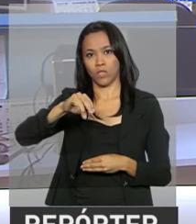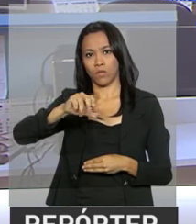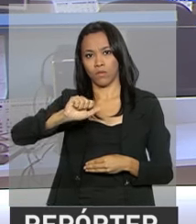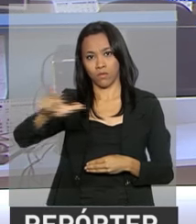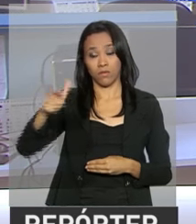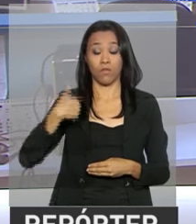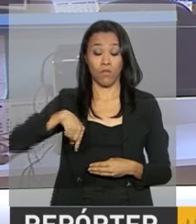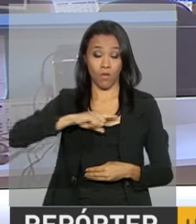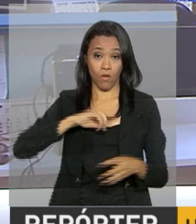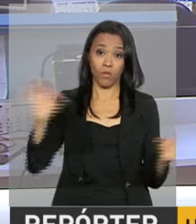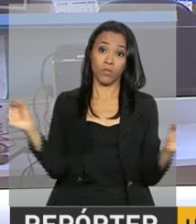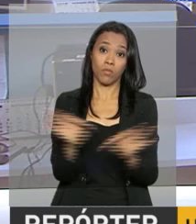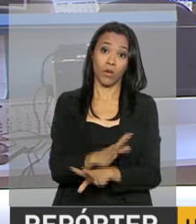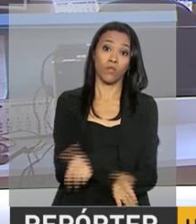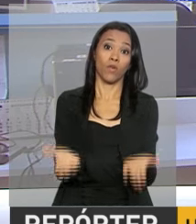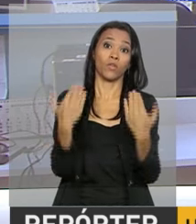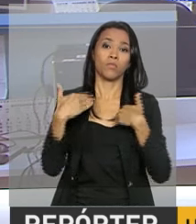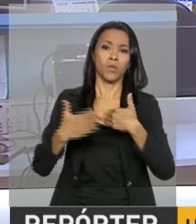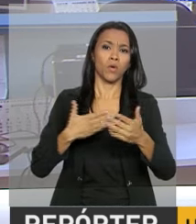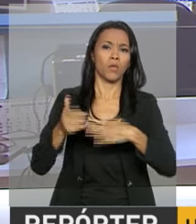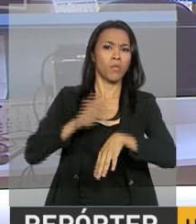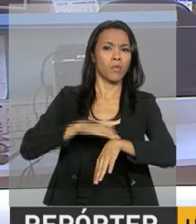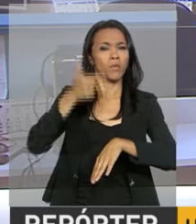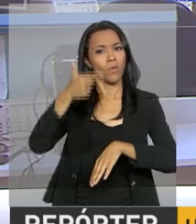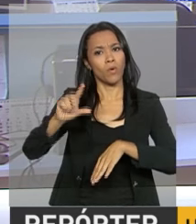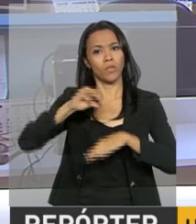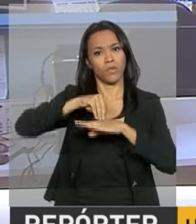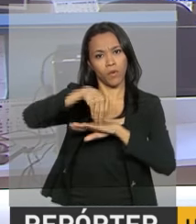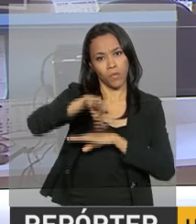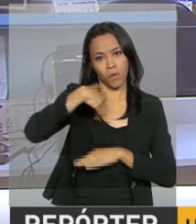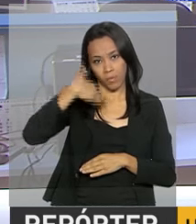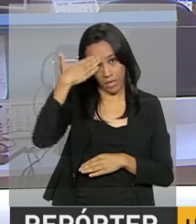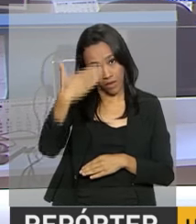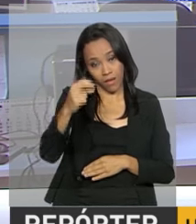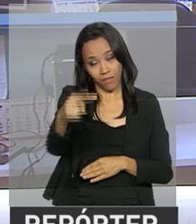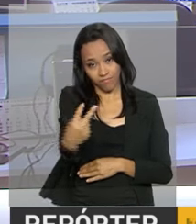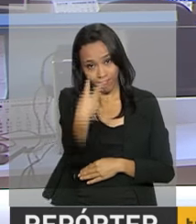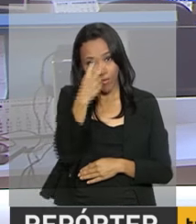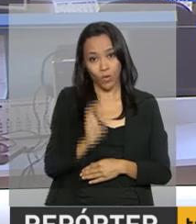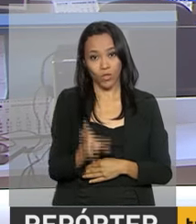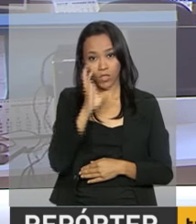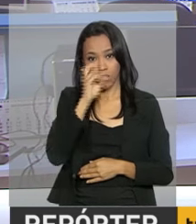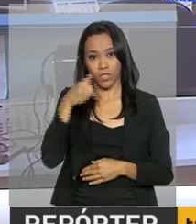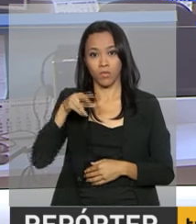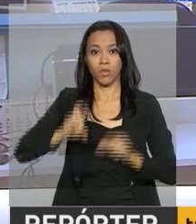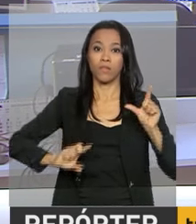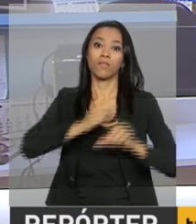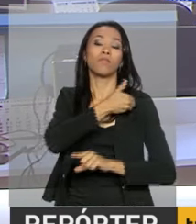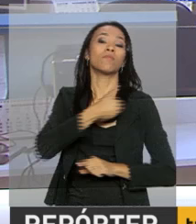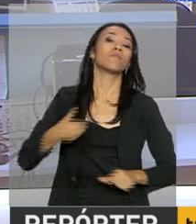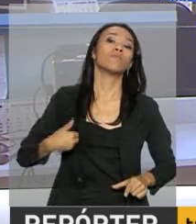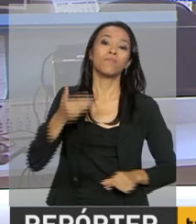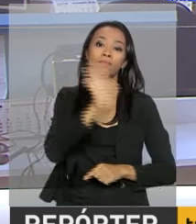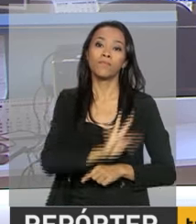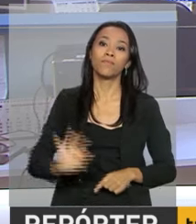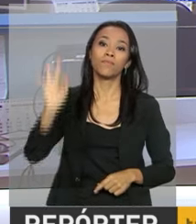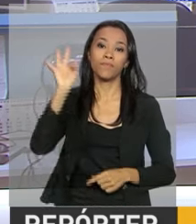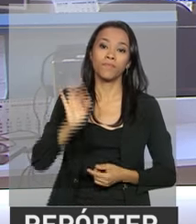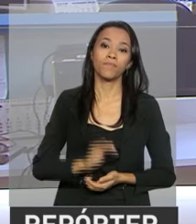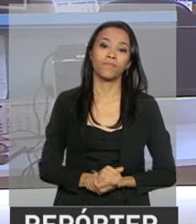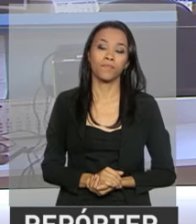nós ficamos por aqui voltamos a qualquer momento com outras informações obrigado pela sua companhia e continue com a gente aqui na NBR a TV do